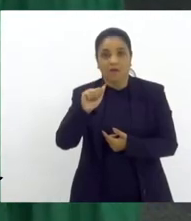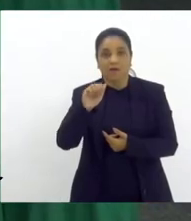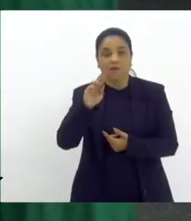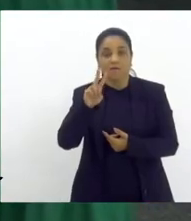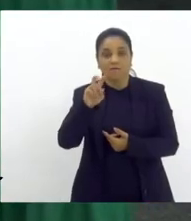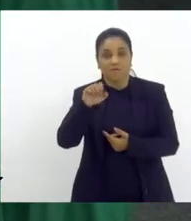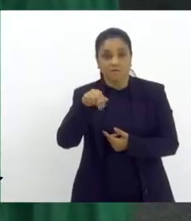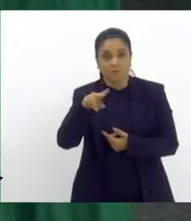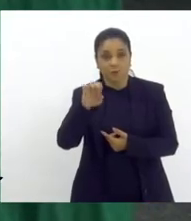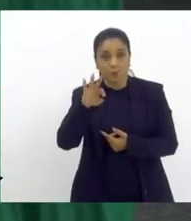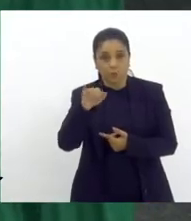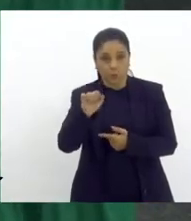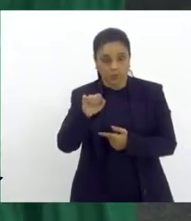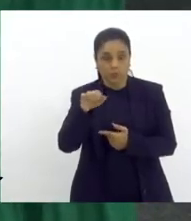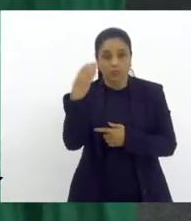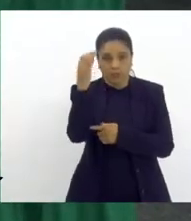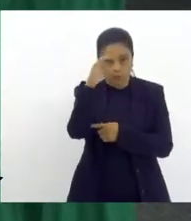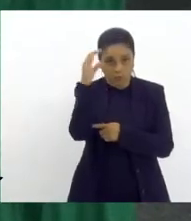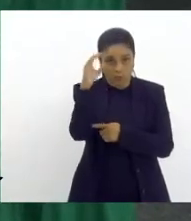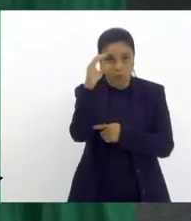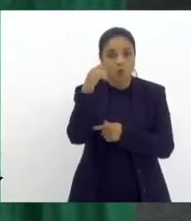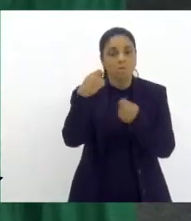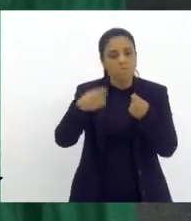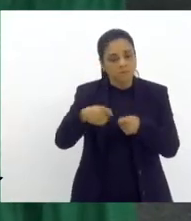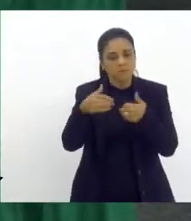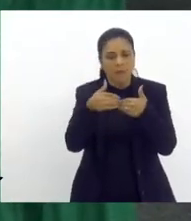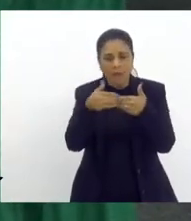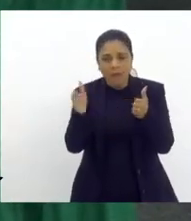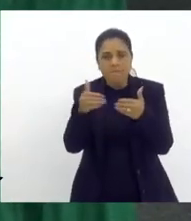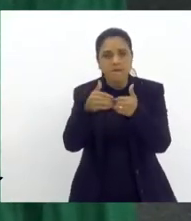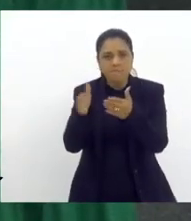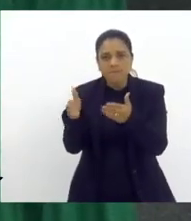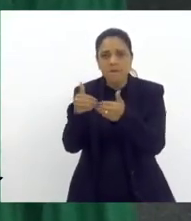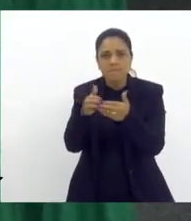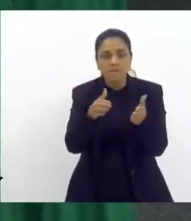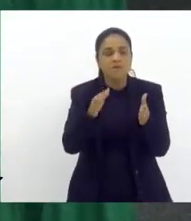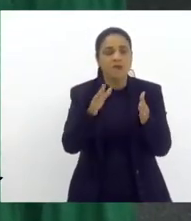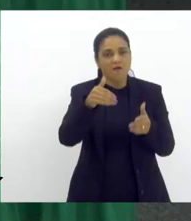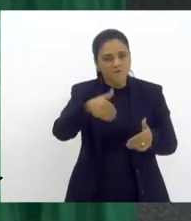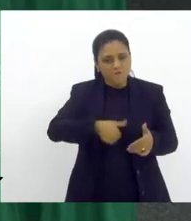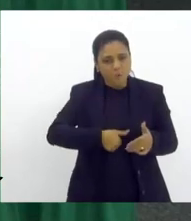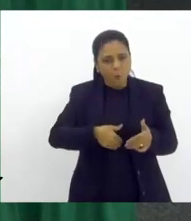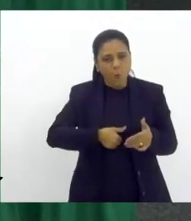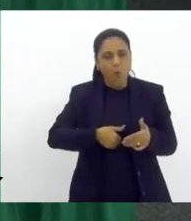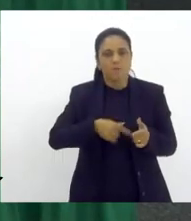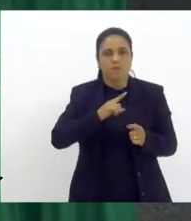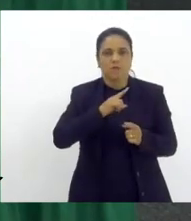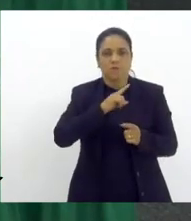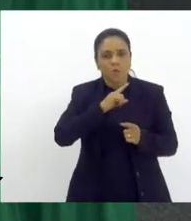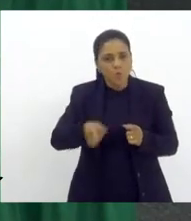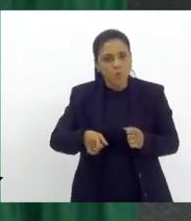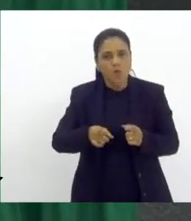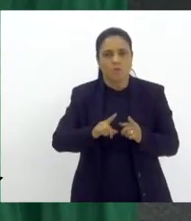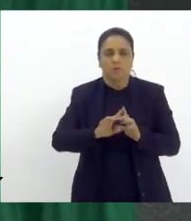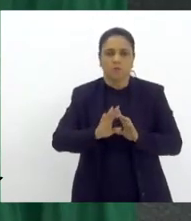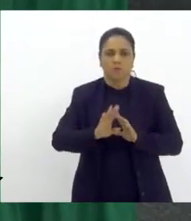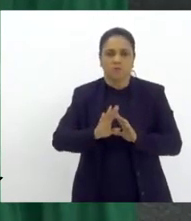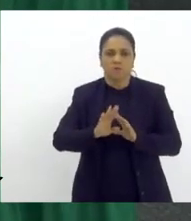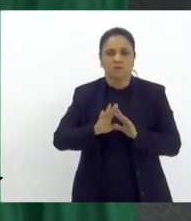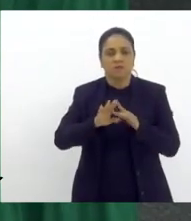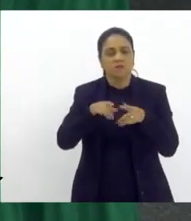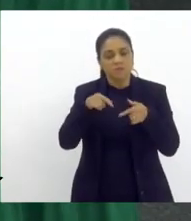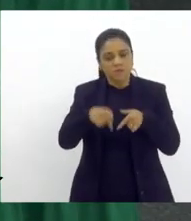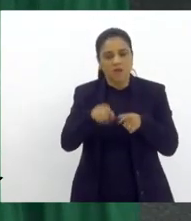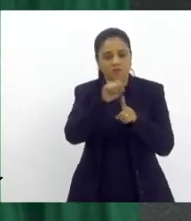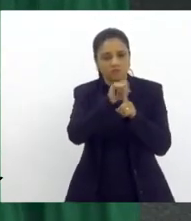uma ilha e que a gente tem que estar de portas abertas para combater a fome a miséria que infelizmente campeã na